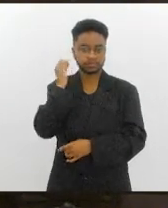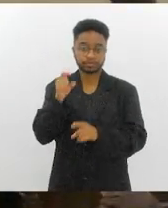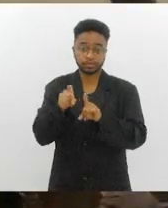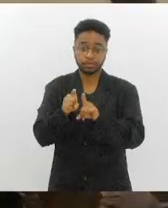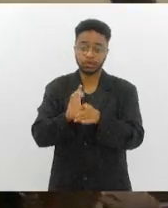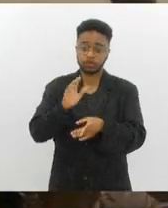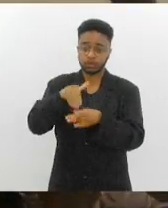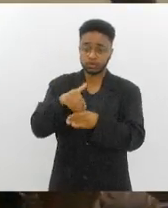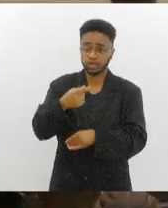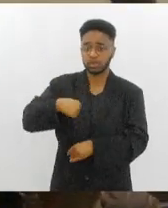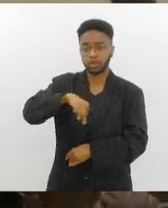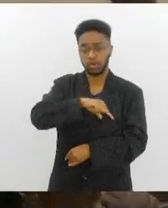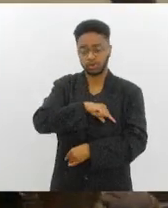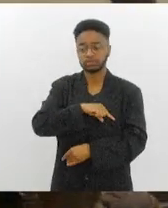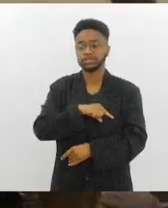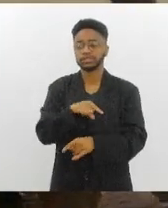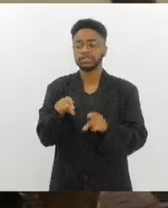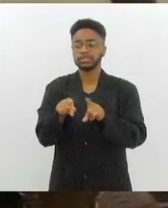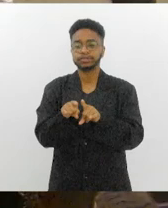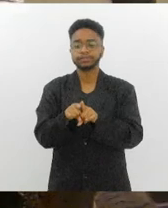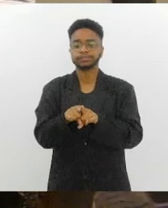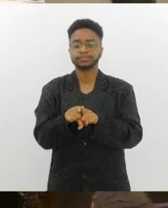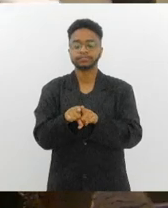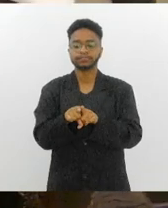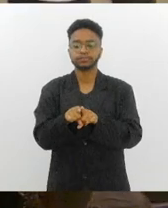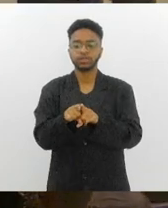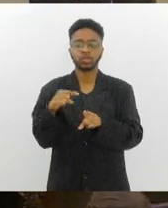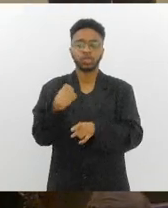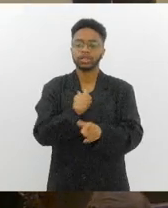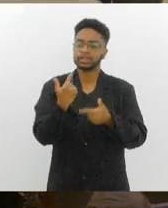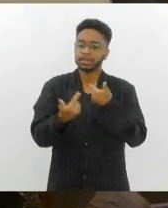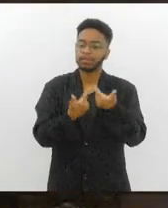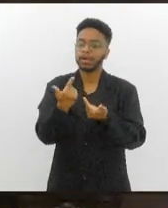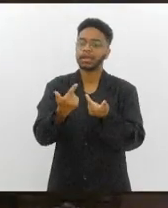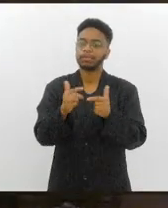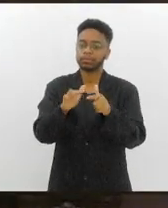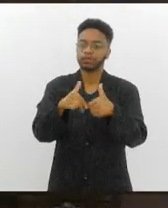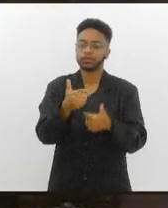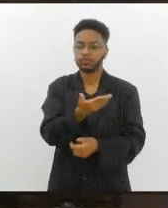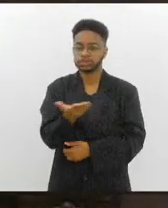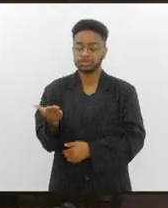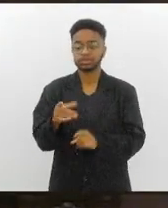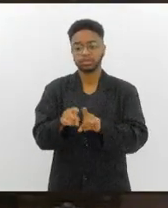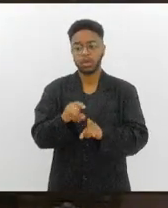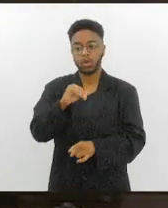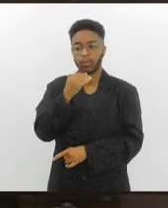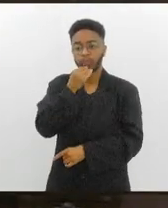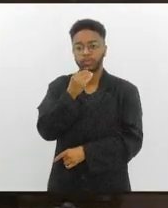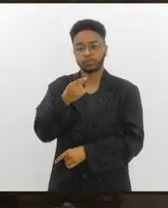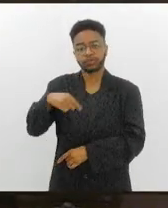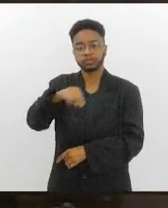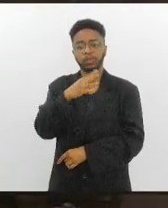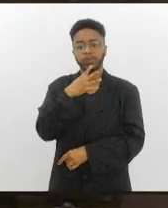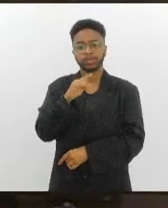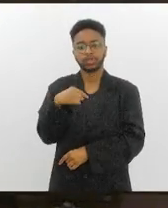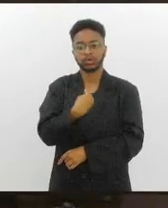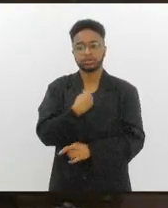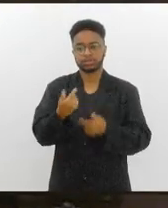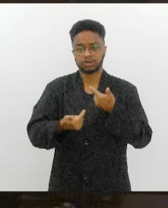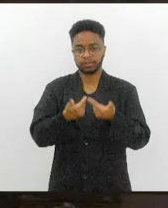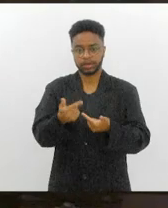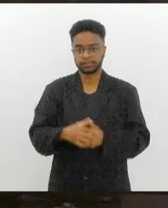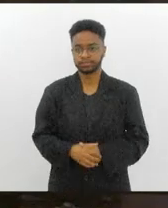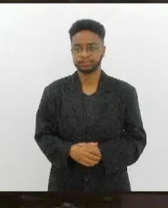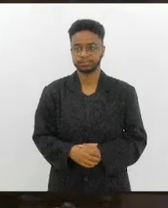elegeram, muitos de vocês, e é para vocês que a gente trabalha. Então, é uma oportunidade também de vocês conhecerem o nosso trabalho. E passo,